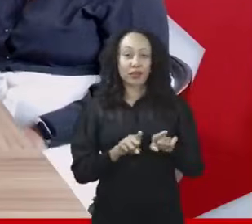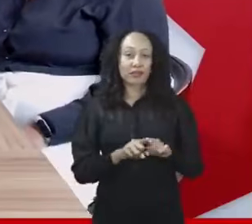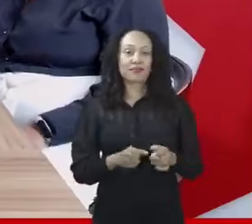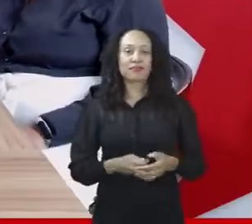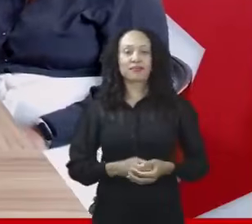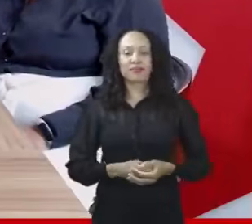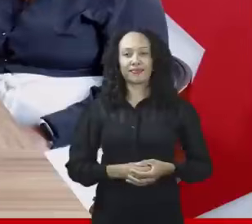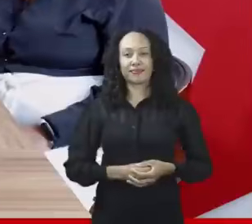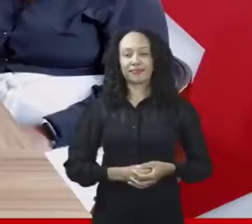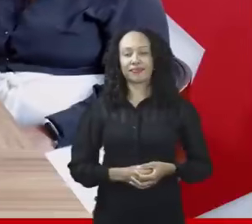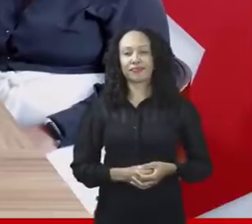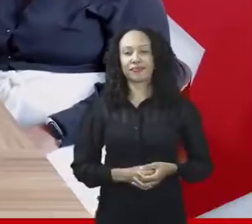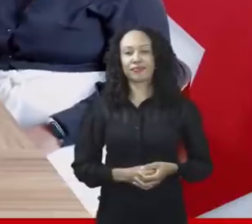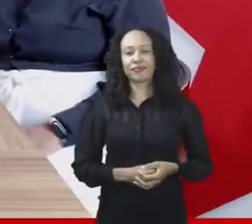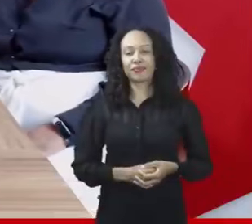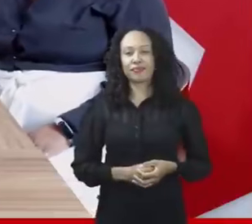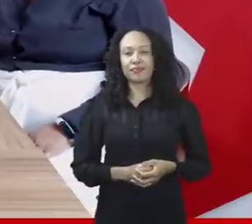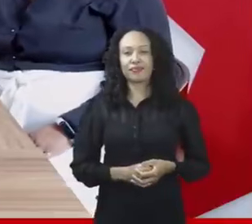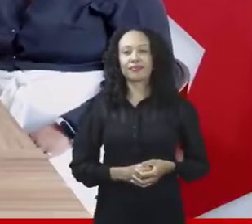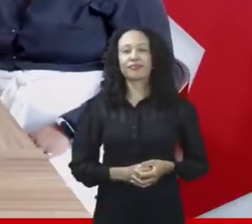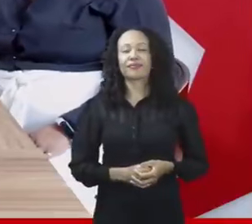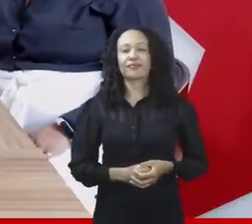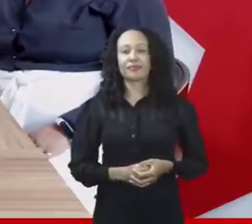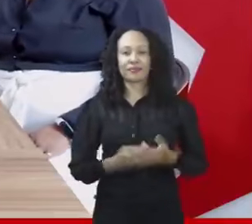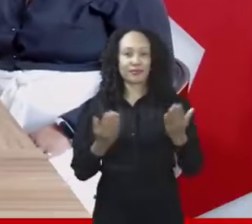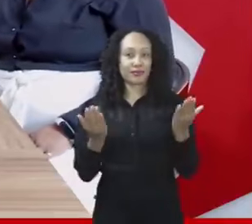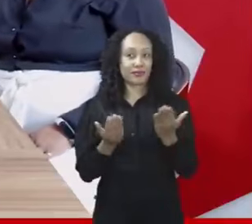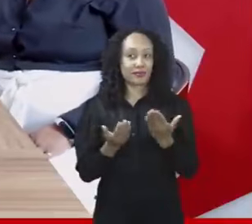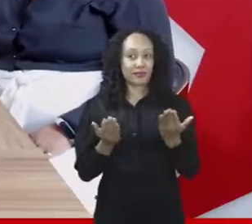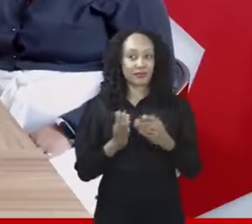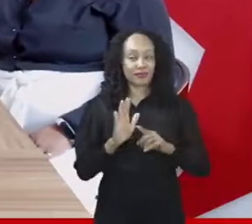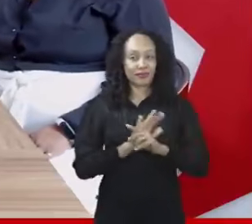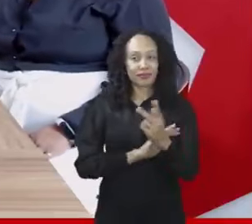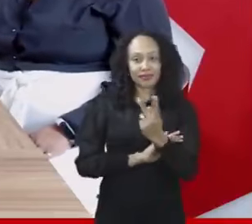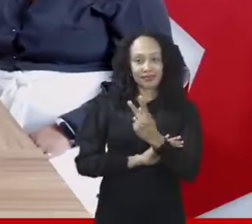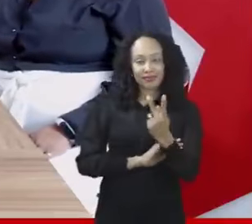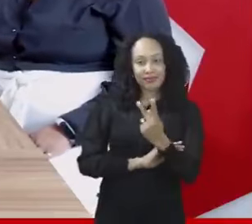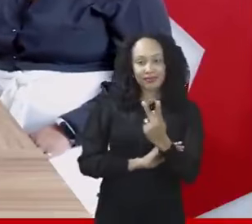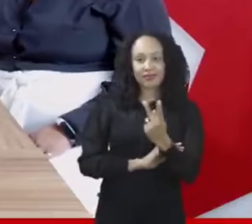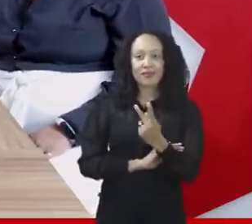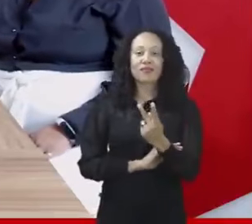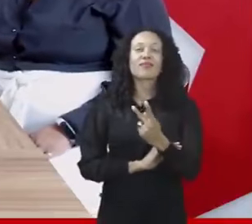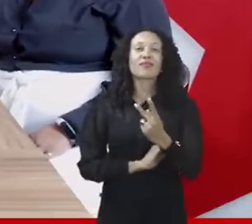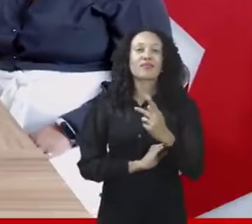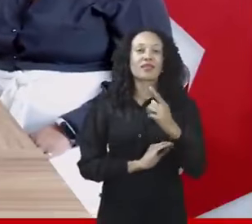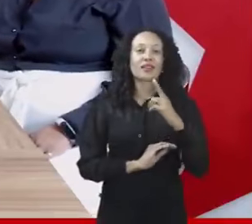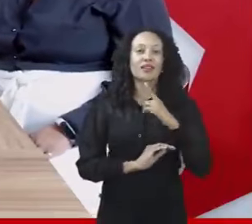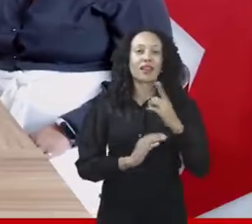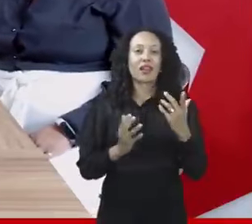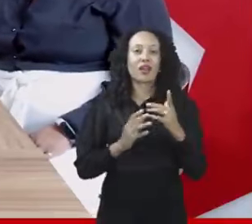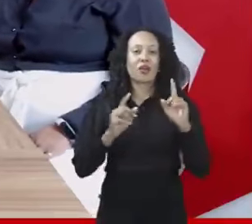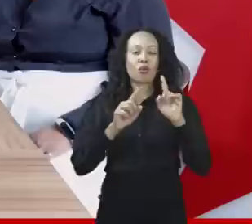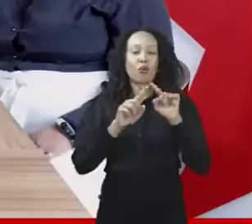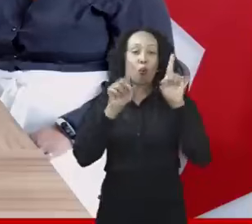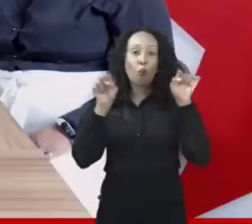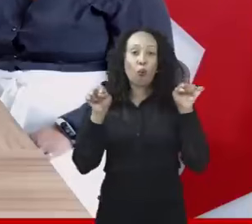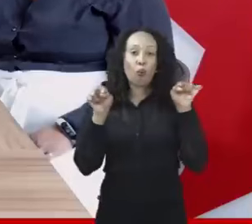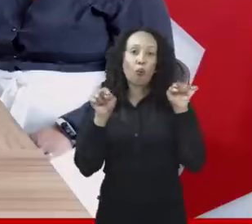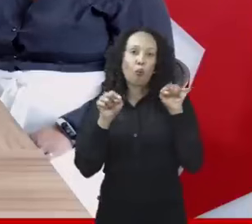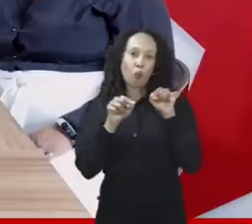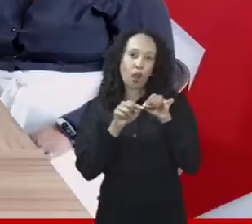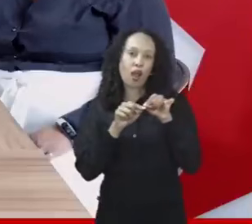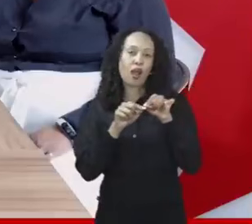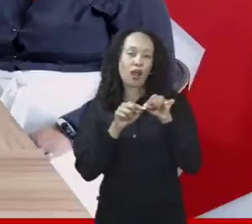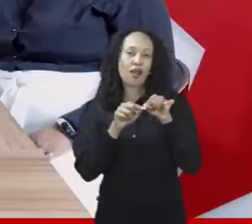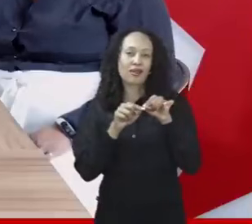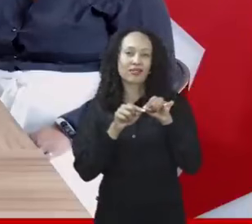Exatamente, muito bom. É isso. E agora, Nádia, Cris, a gente vai trazer um quadro aqui, que faz parte do nosso